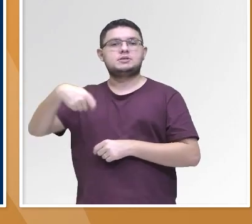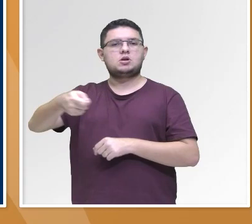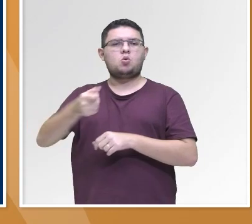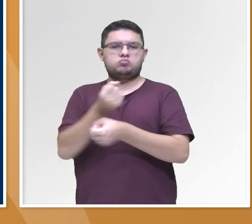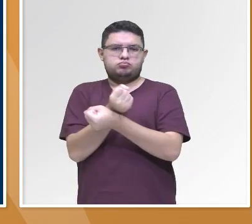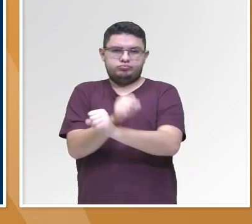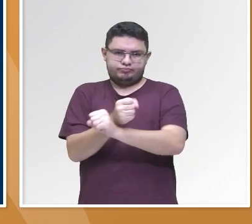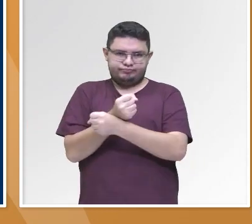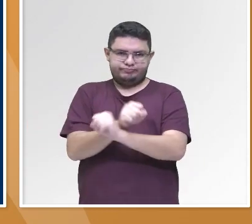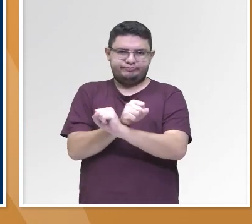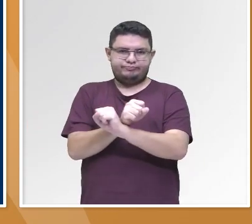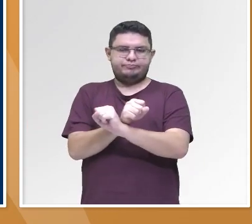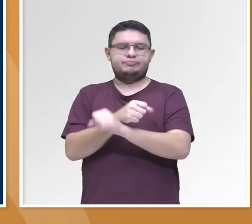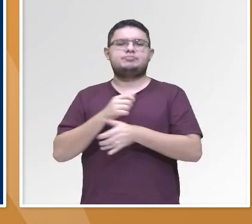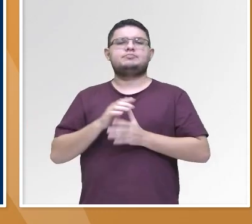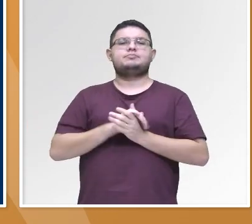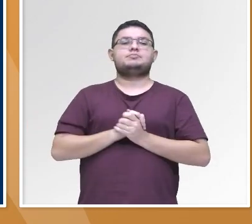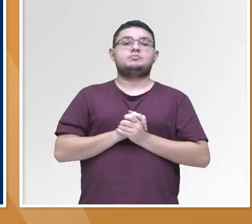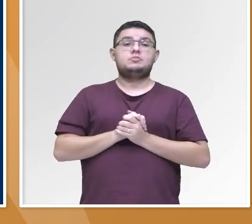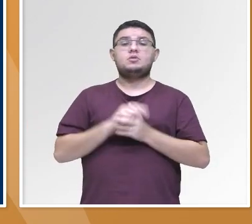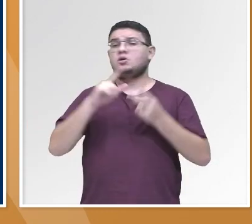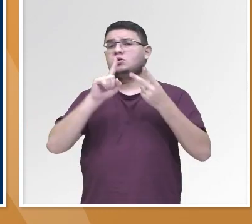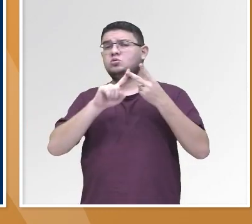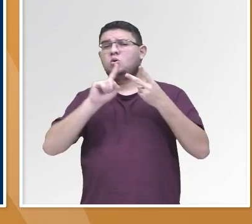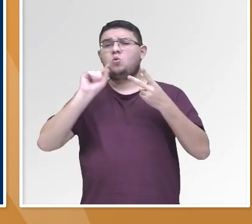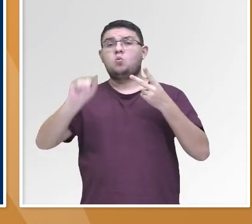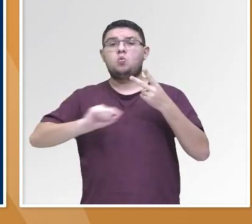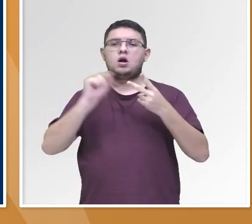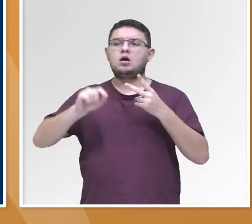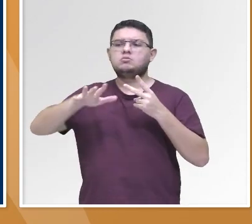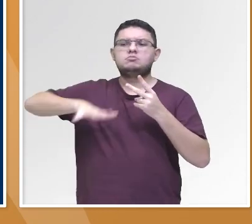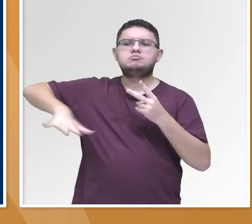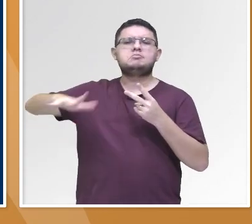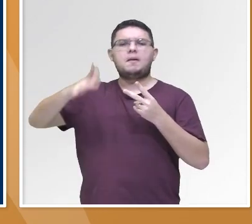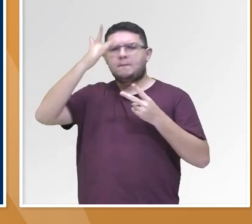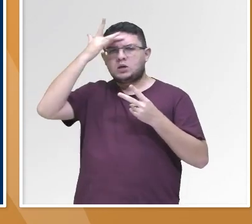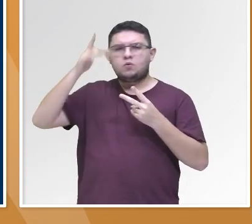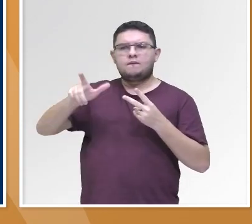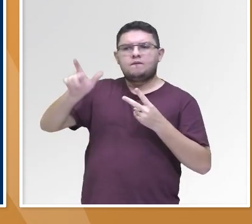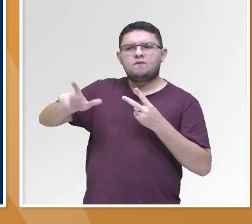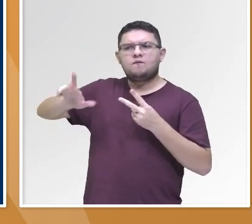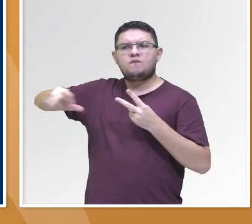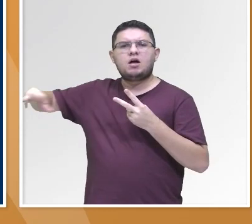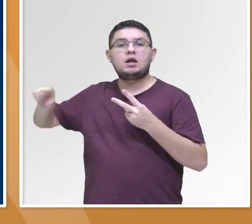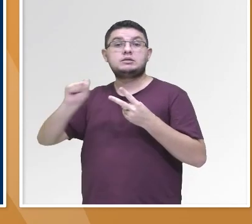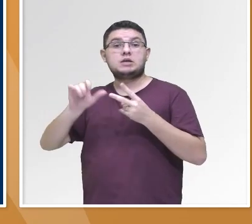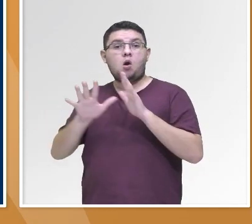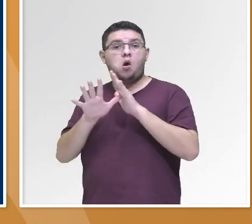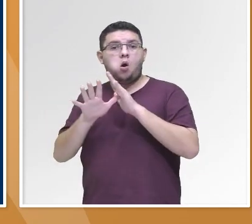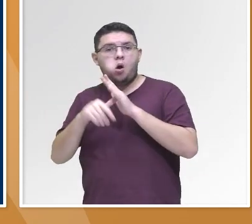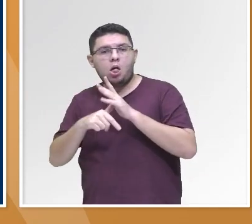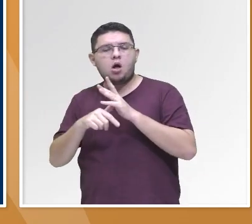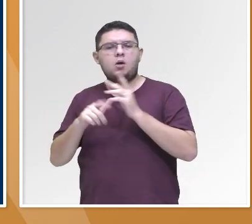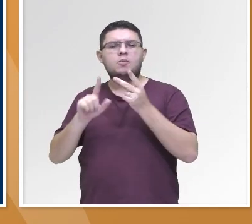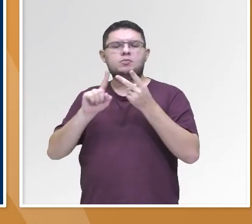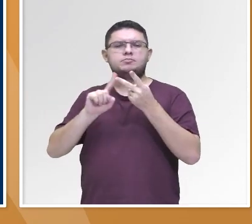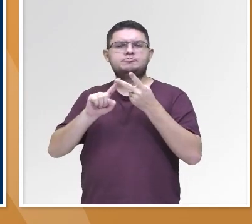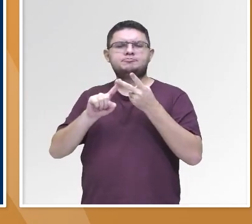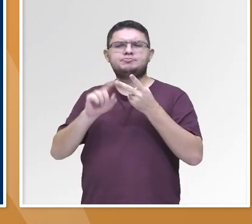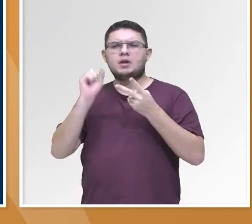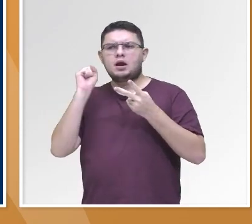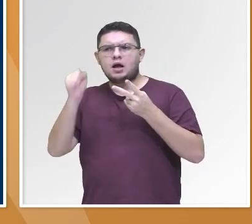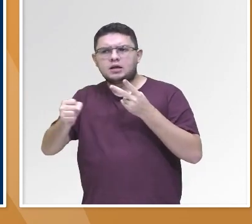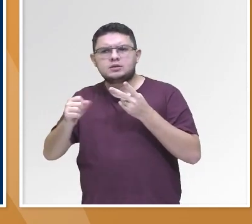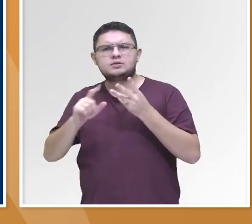escravos. Segundo ponto, condenados por roubo, assassinato, feitiçaria ou adultério. Indivíduos penhorados